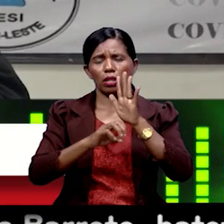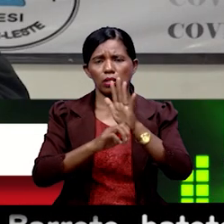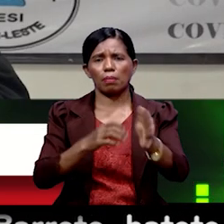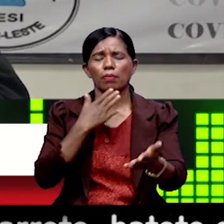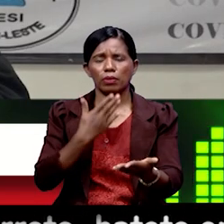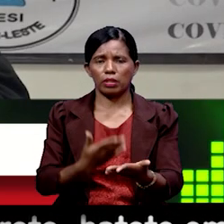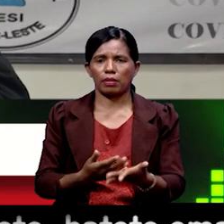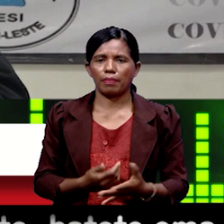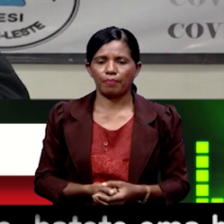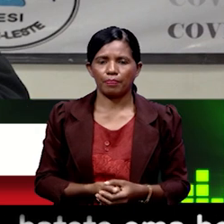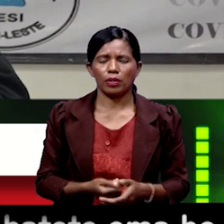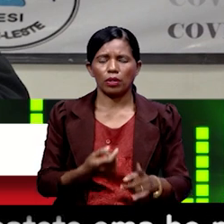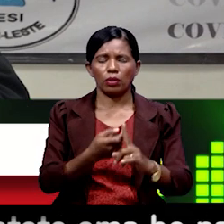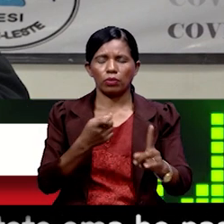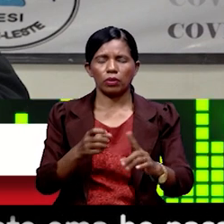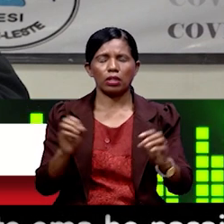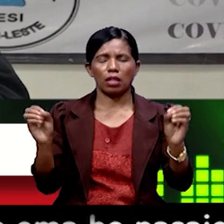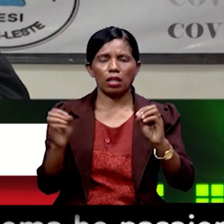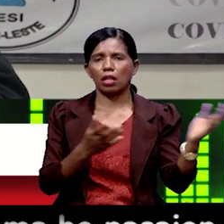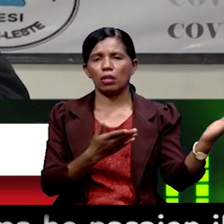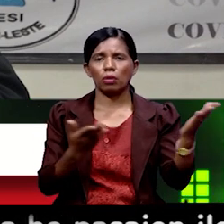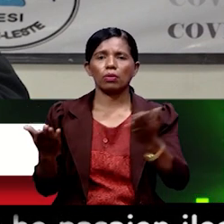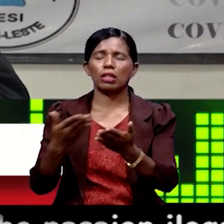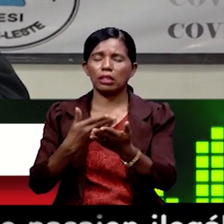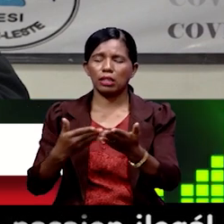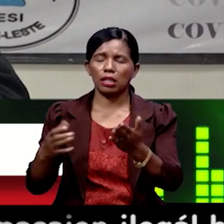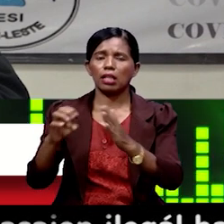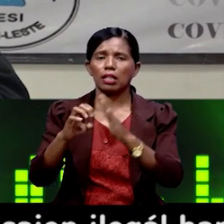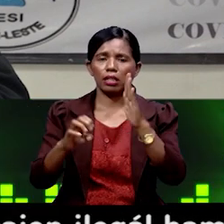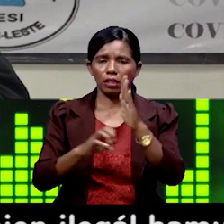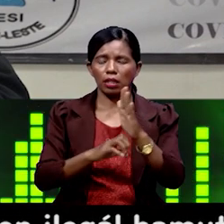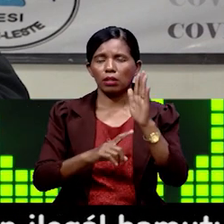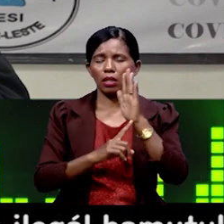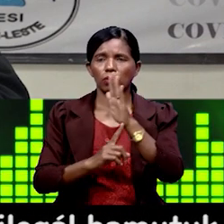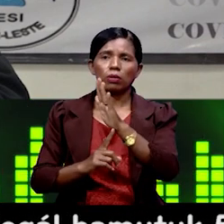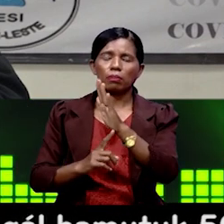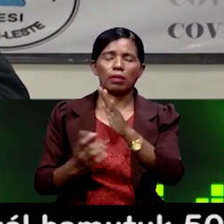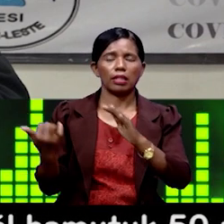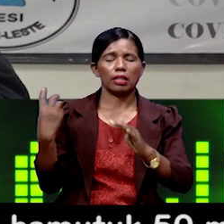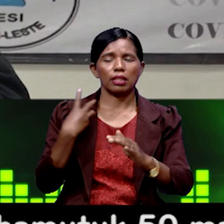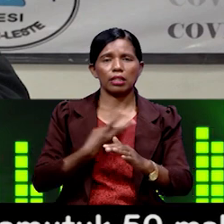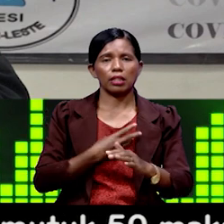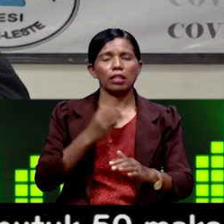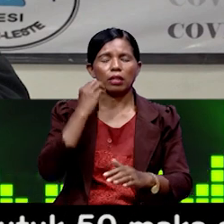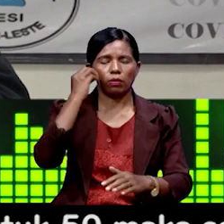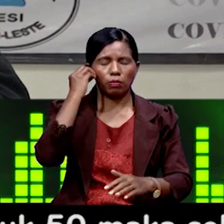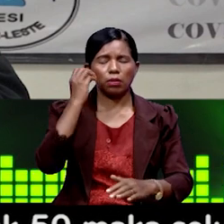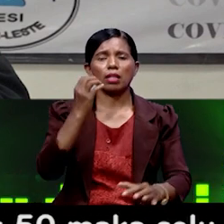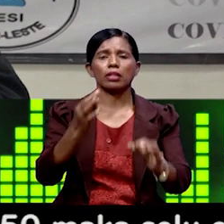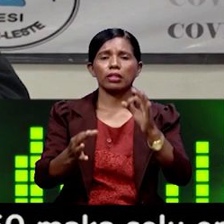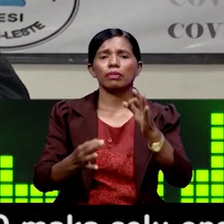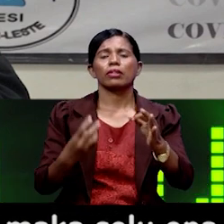Hatudo exemplo, lihusi la lori sasana Estado nian, ba itani uma. Nomos, mas que se